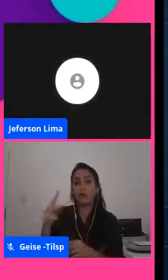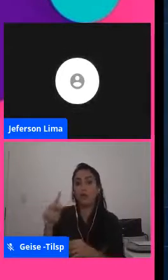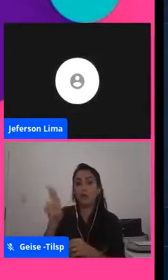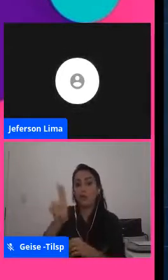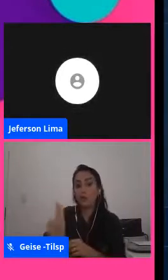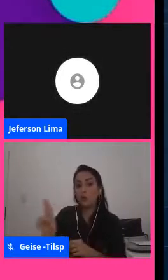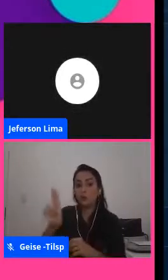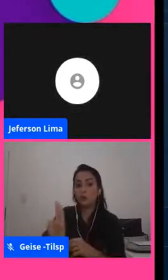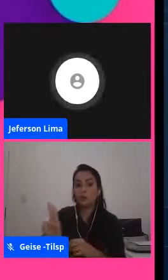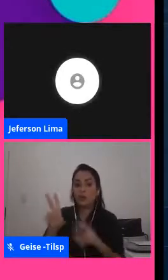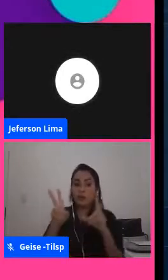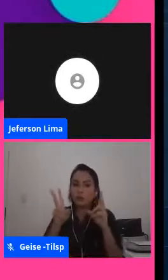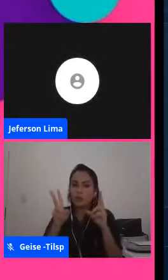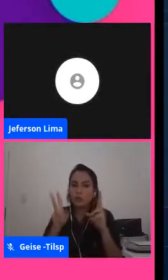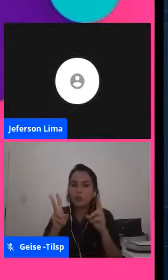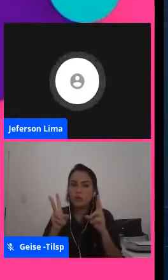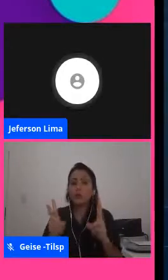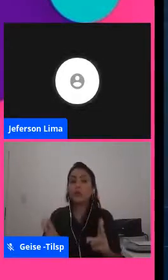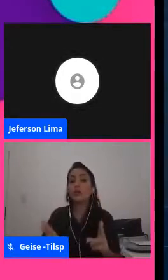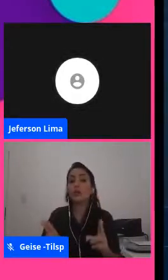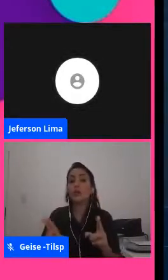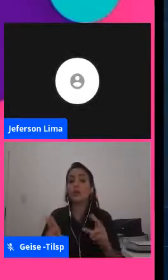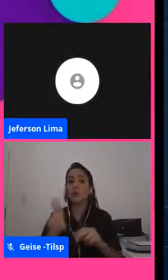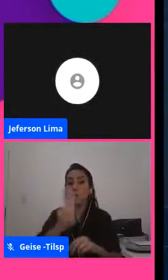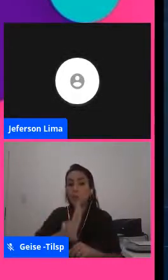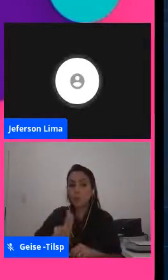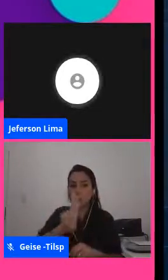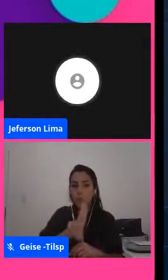igual a usuário.